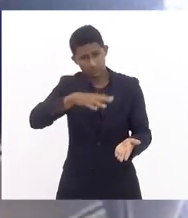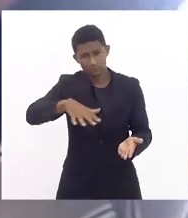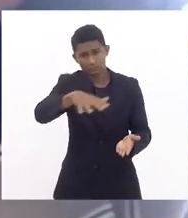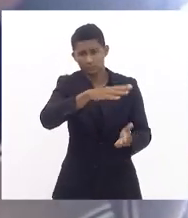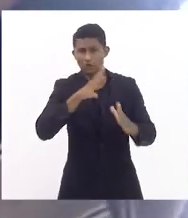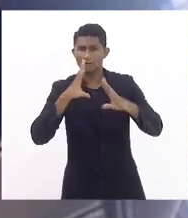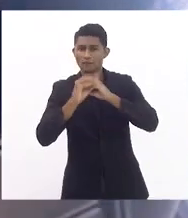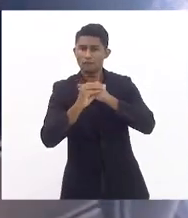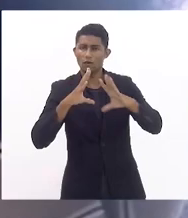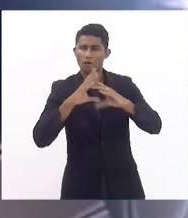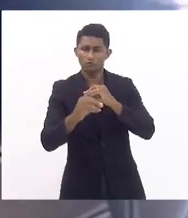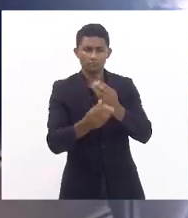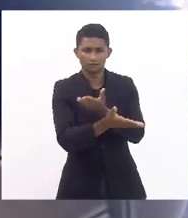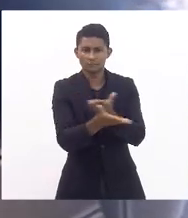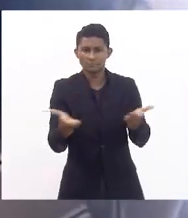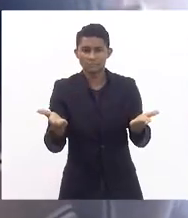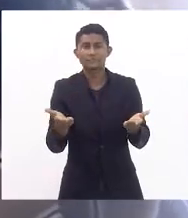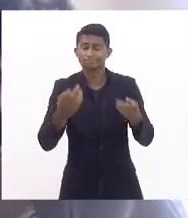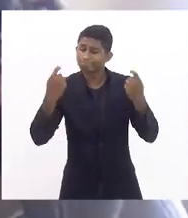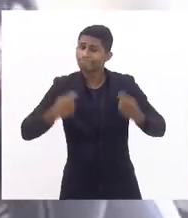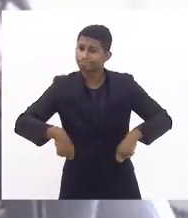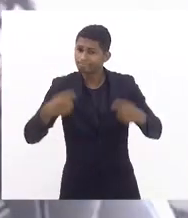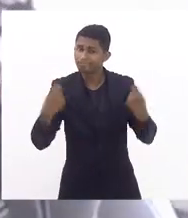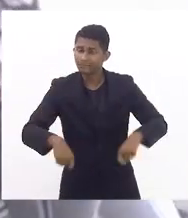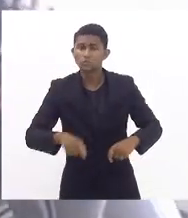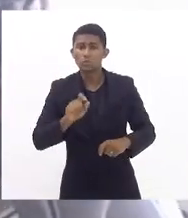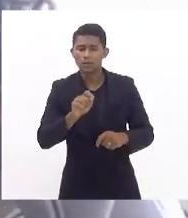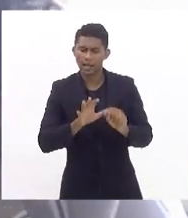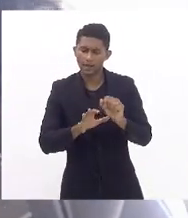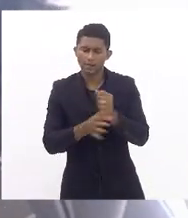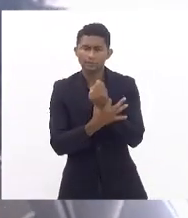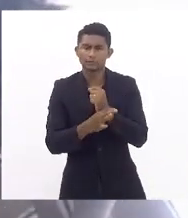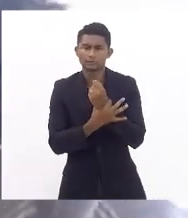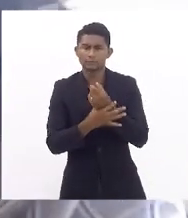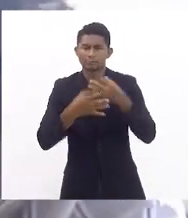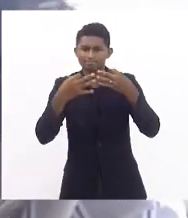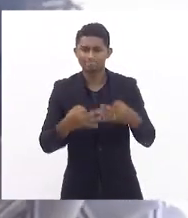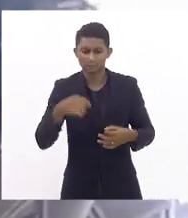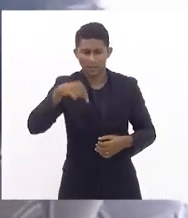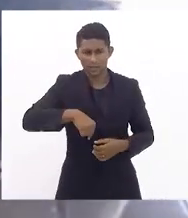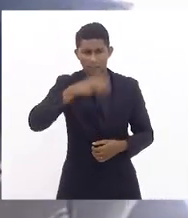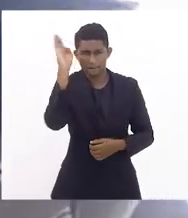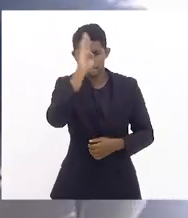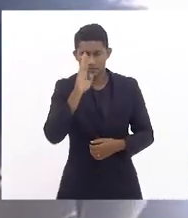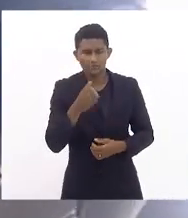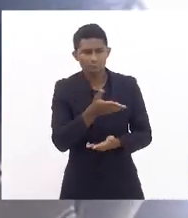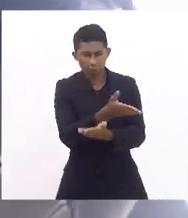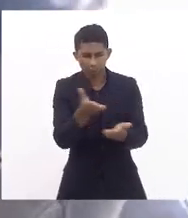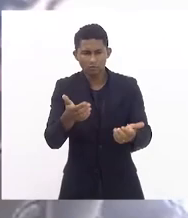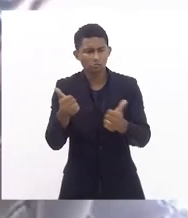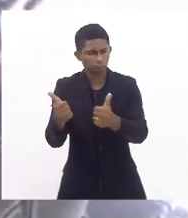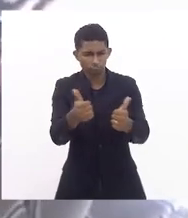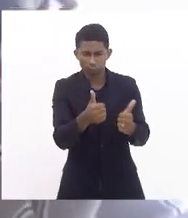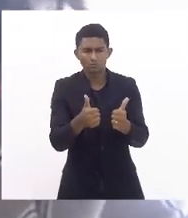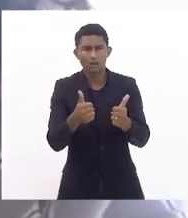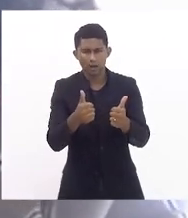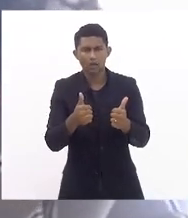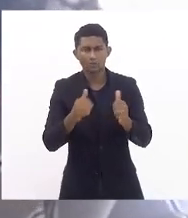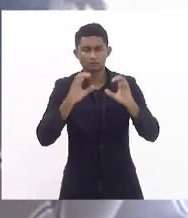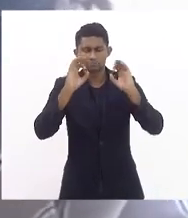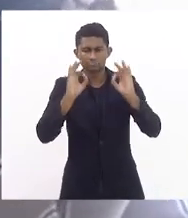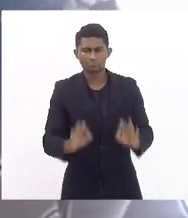do refugiado, do imigrante ser reconhecida aqui no nosso país. Embora não haja muitos dados produzidos